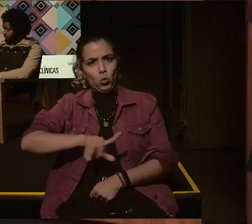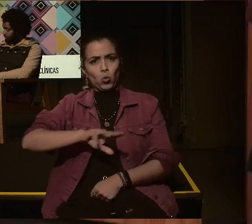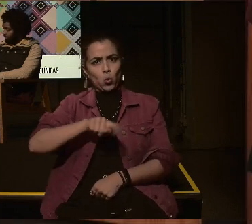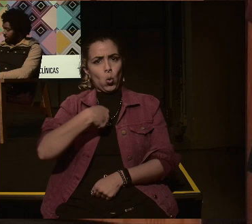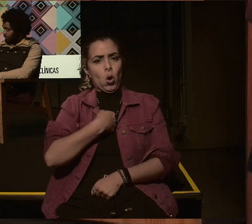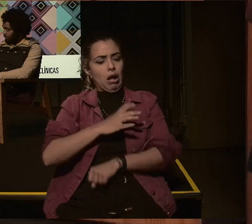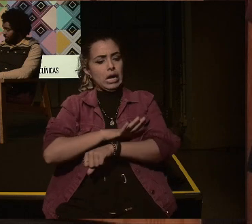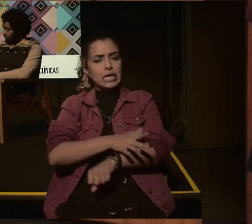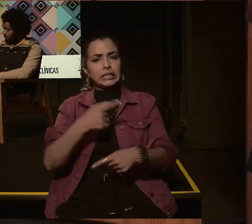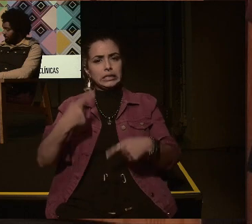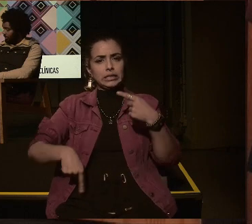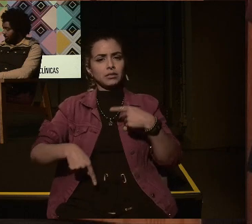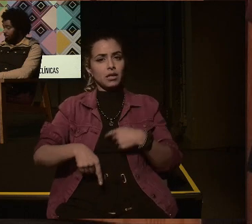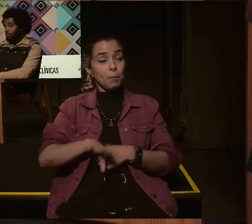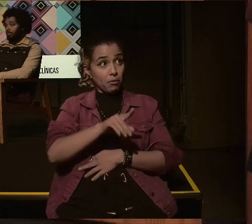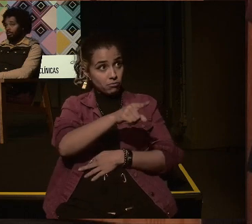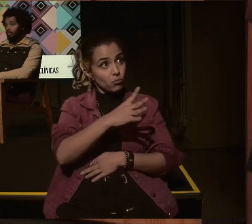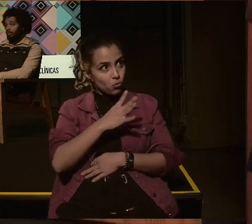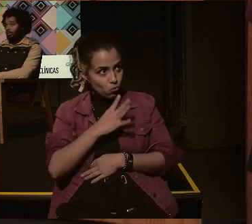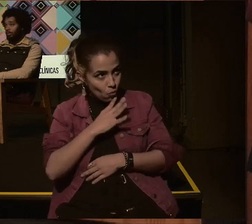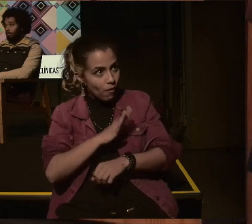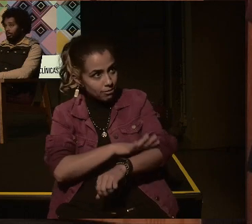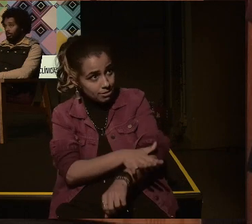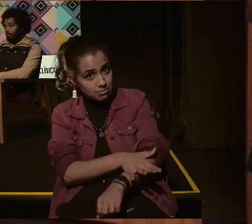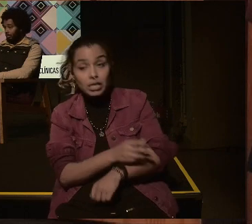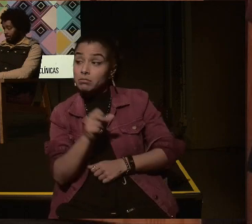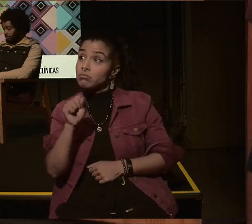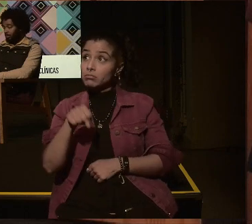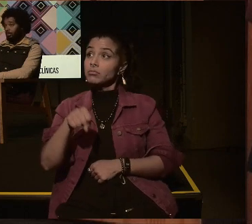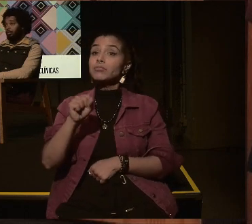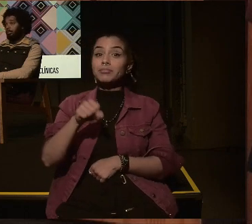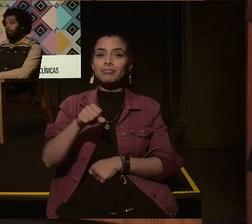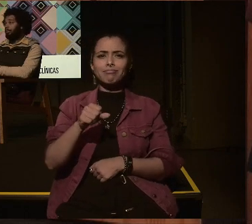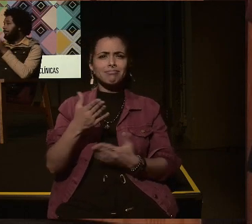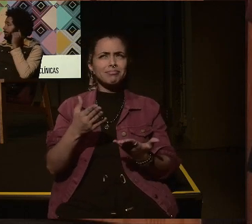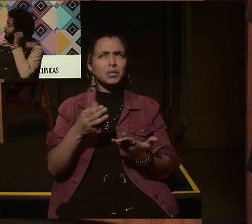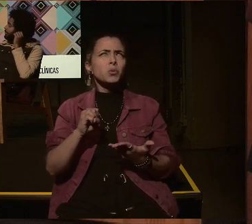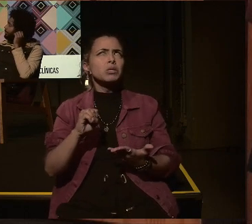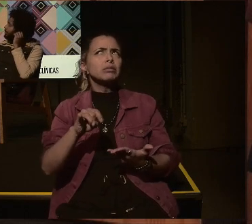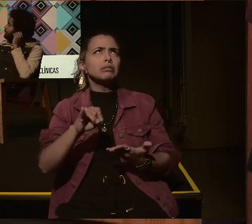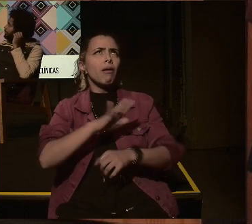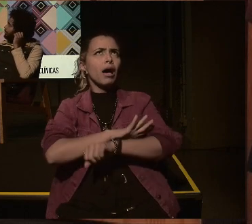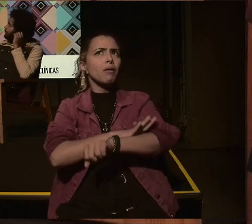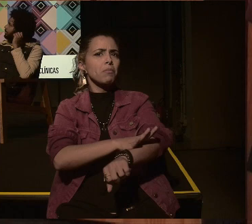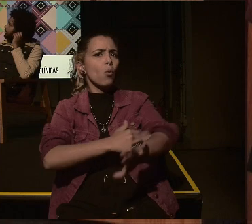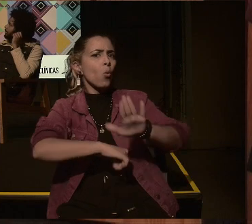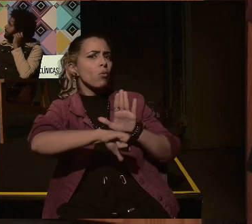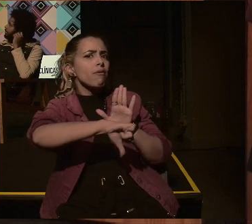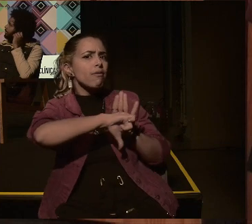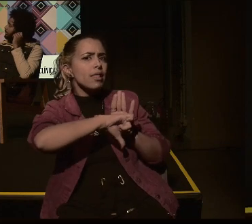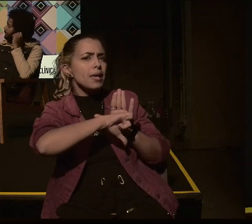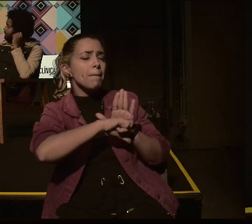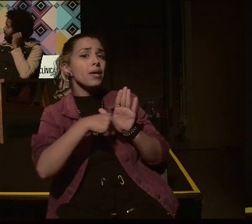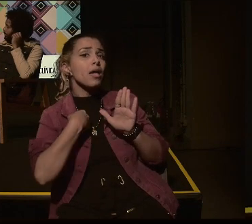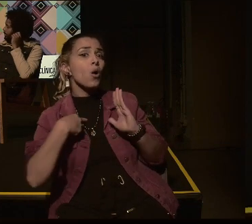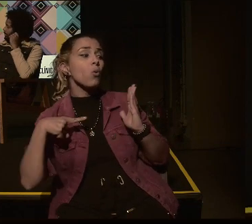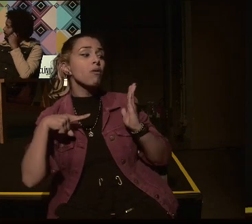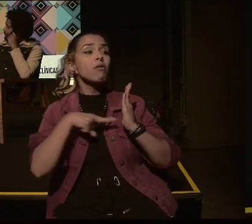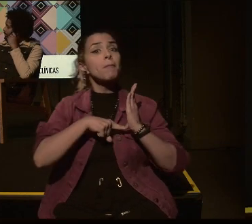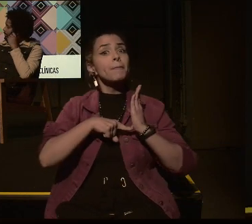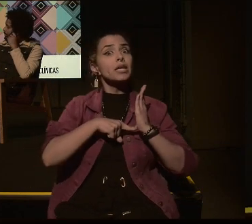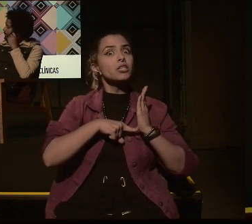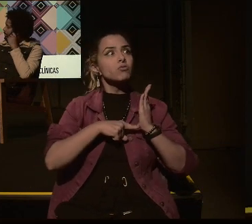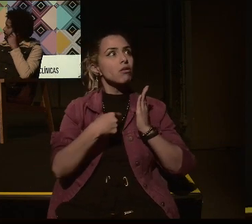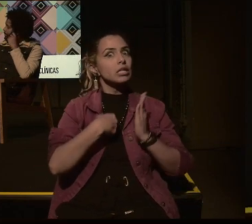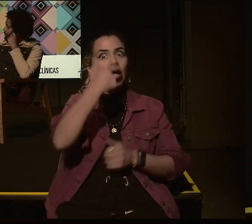E se o racismo é um crime, se eu denuncio, no limite eu estou dizendo o quê? Eu